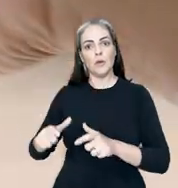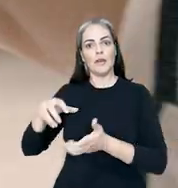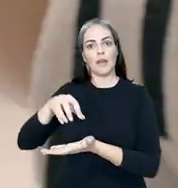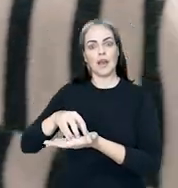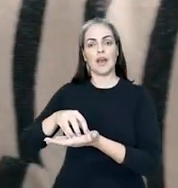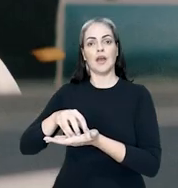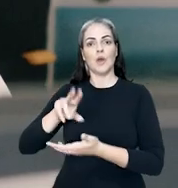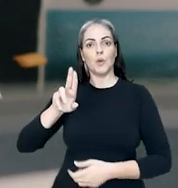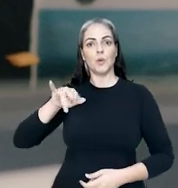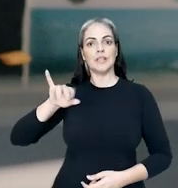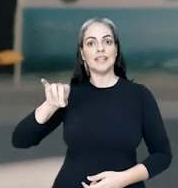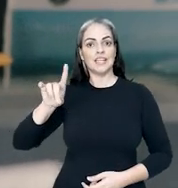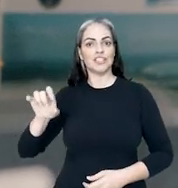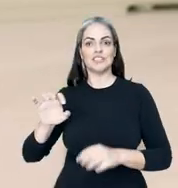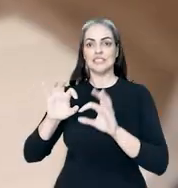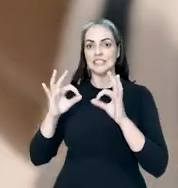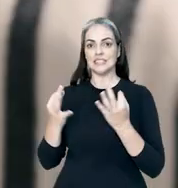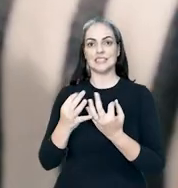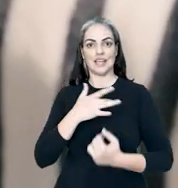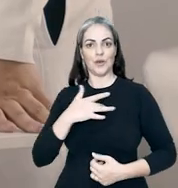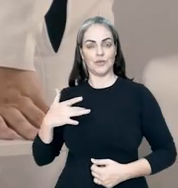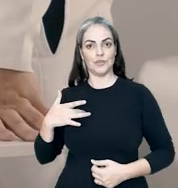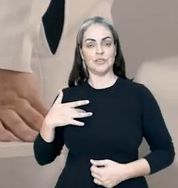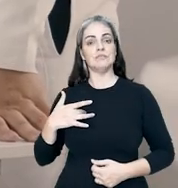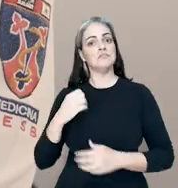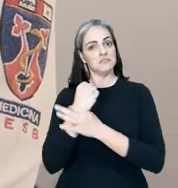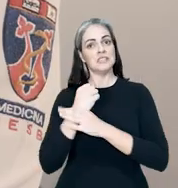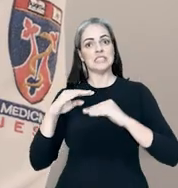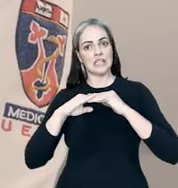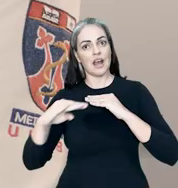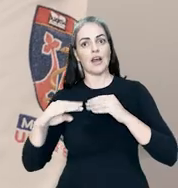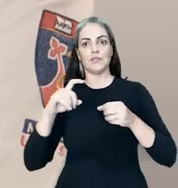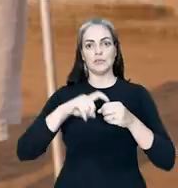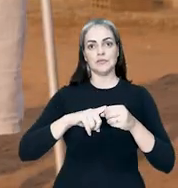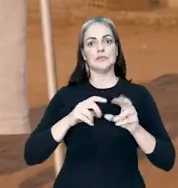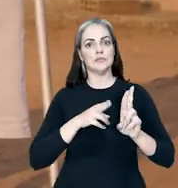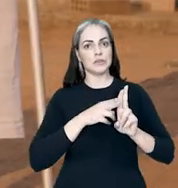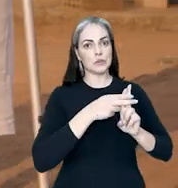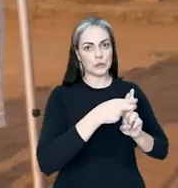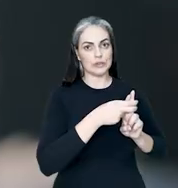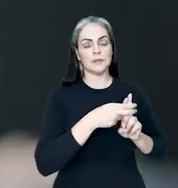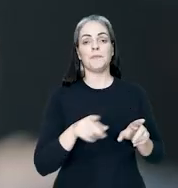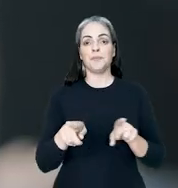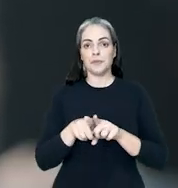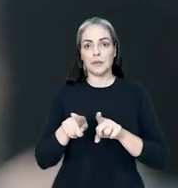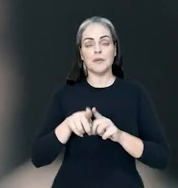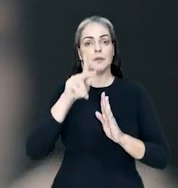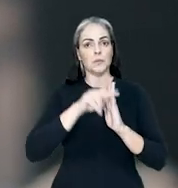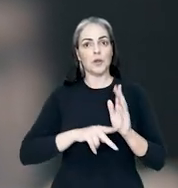saúde da família de uma forma mais estável através do SUS. E além disso, Mais Médico também